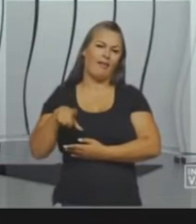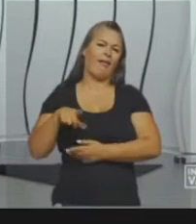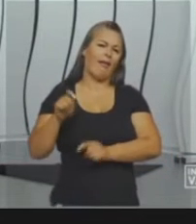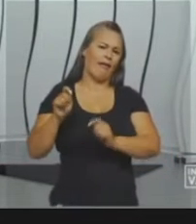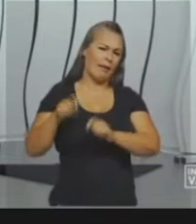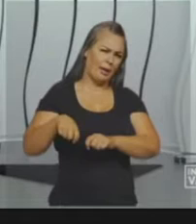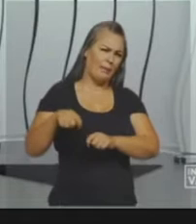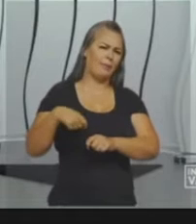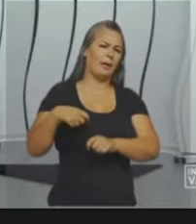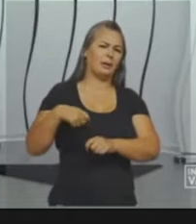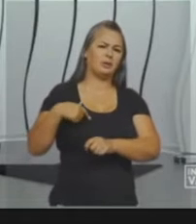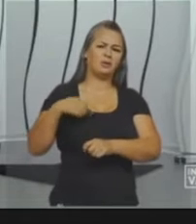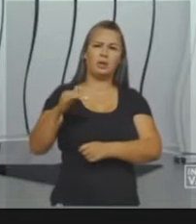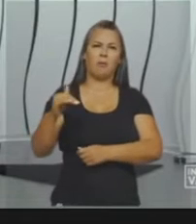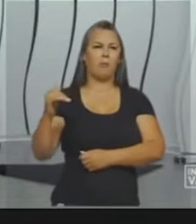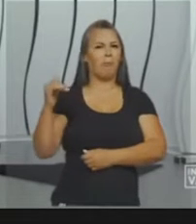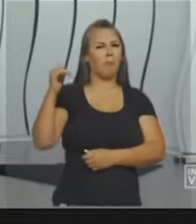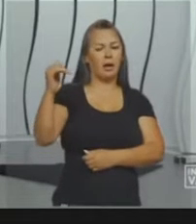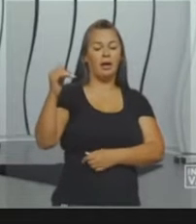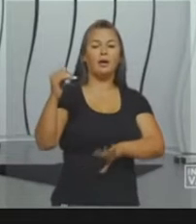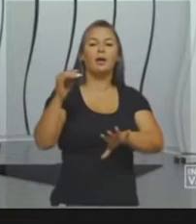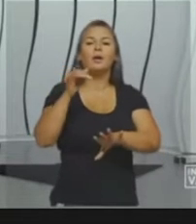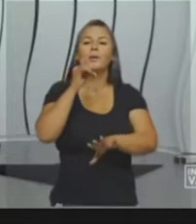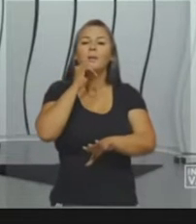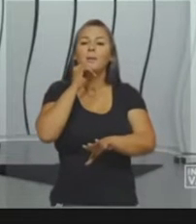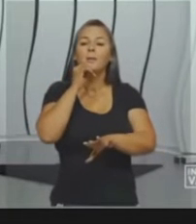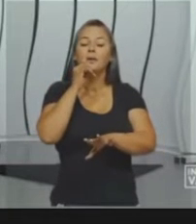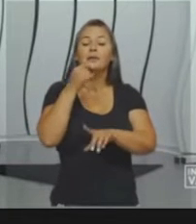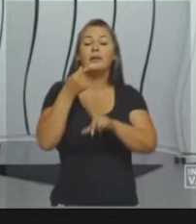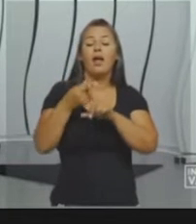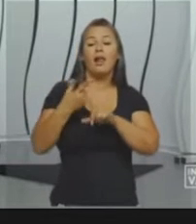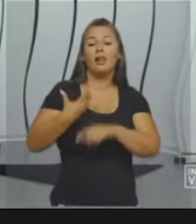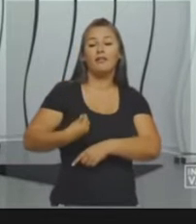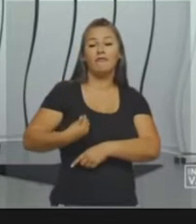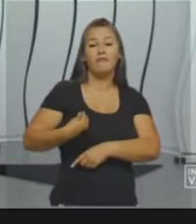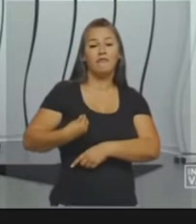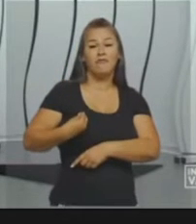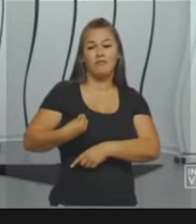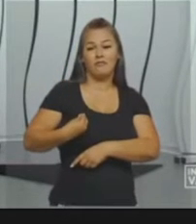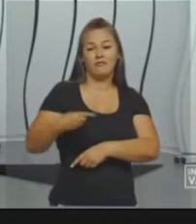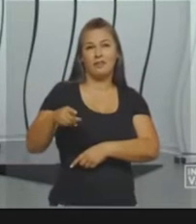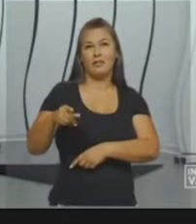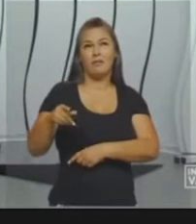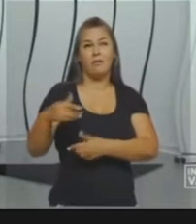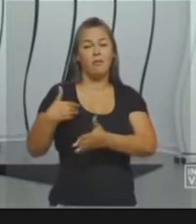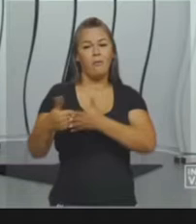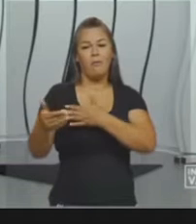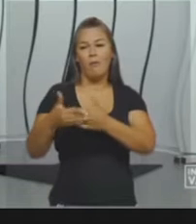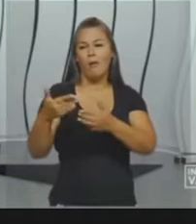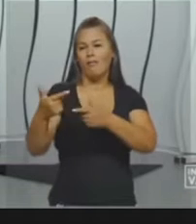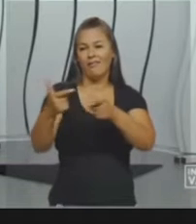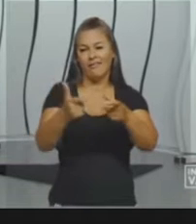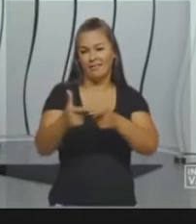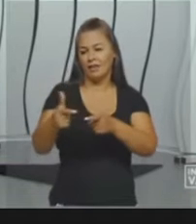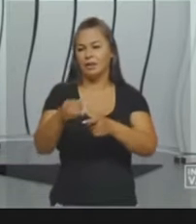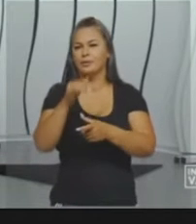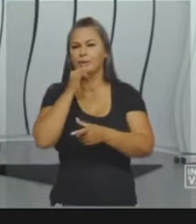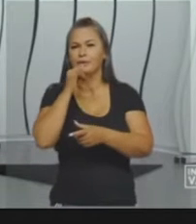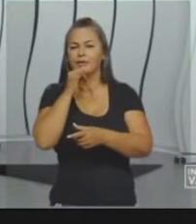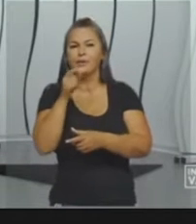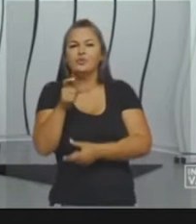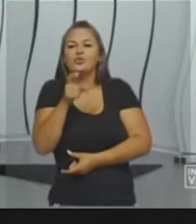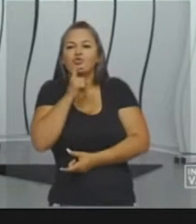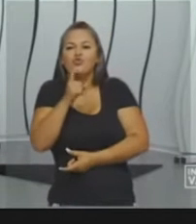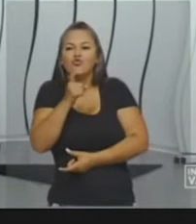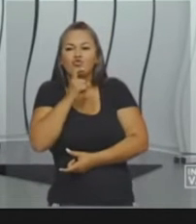próxima a vulcões, em regiões muito quentes. As bactérias são muito mais bem adaptadas ao planeta, às condições do planeta, do que